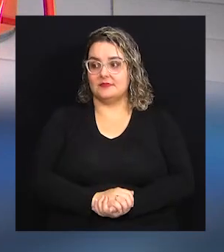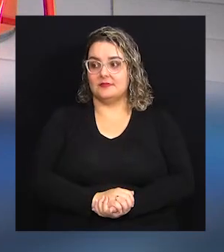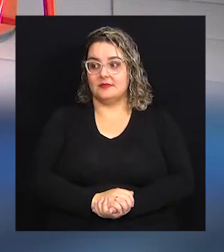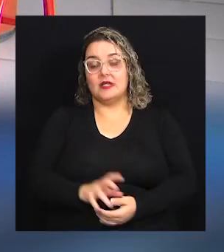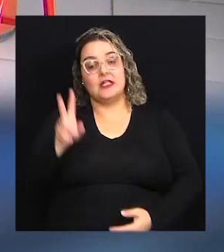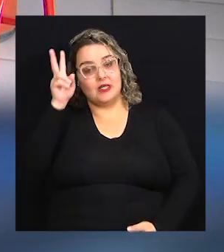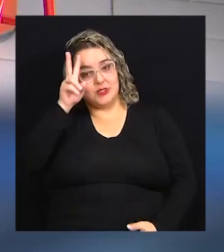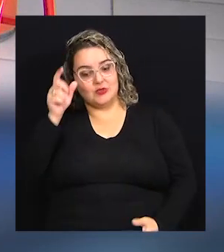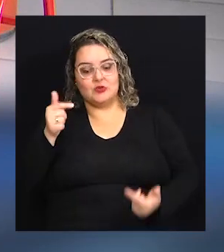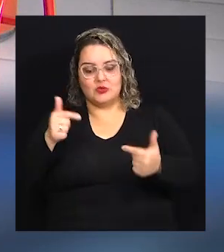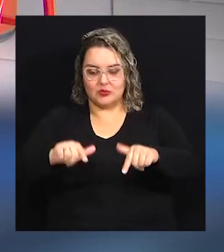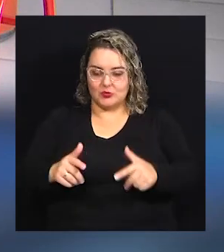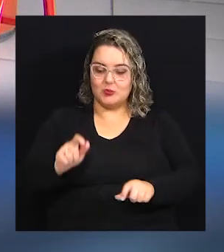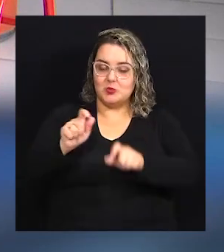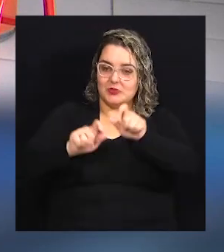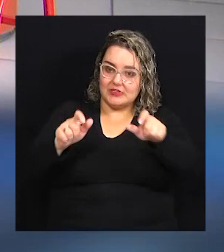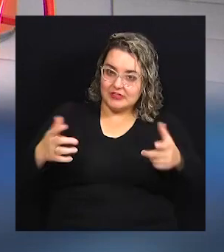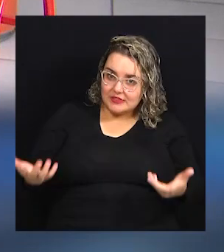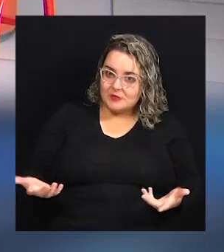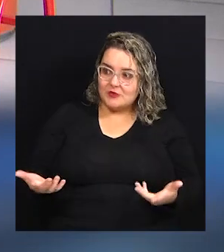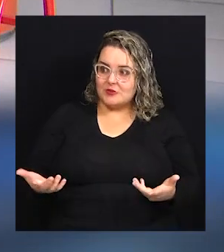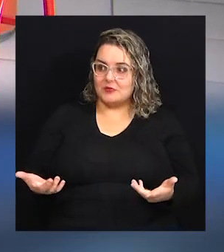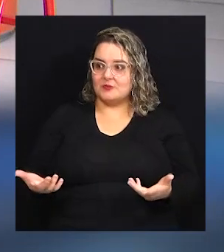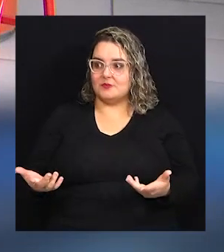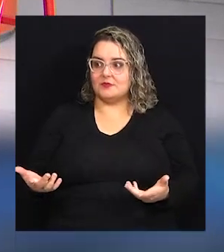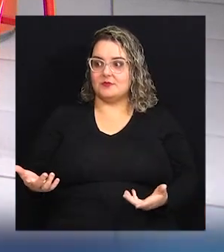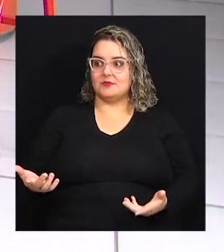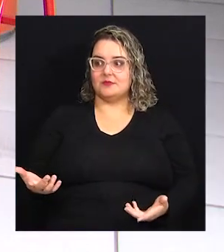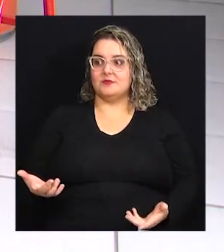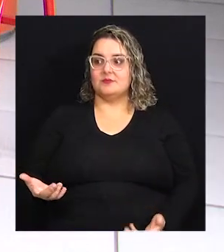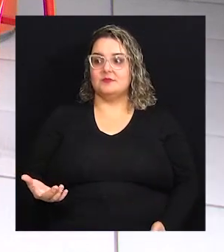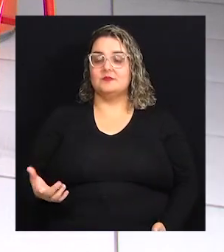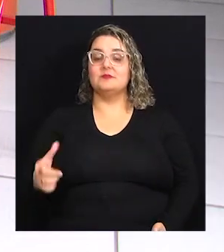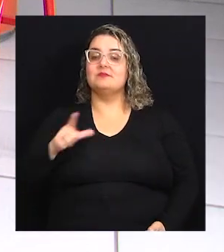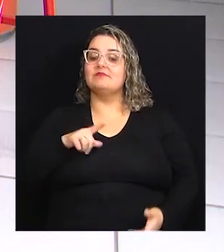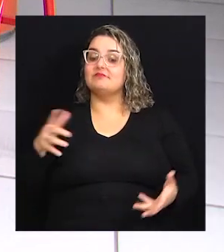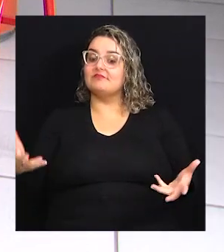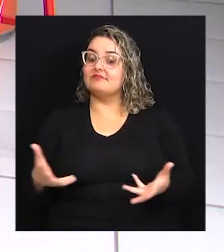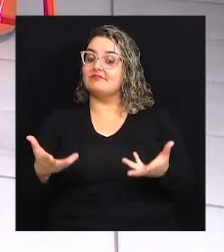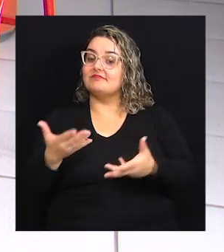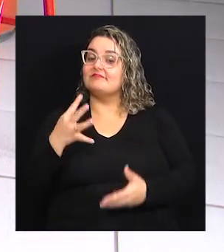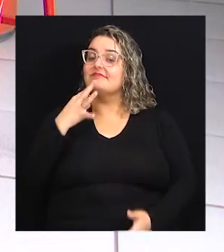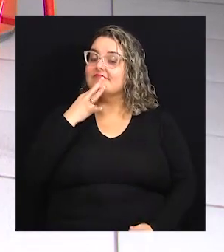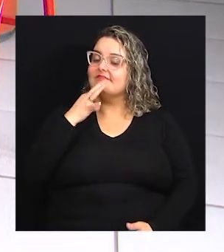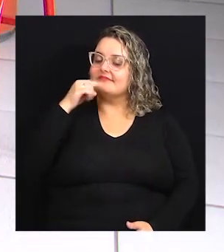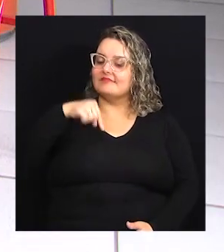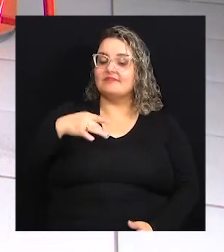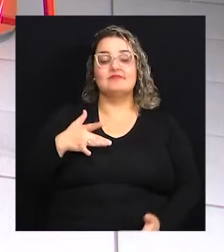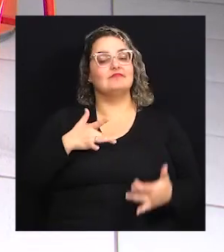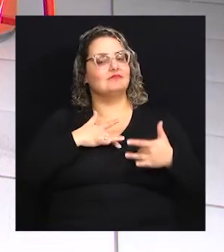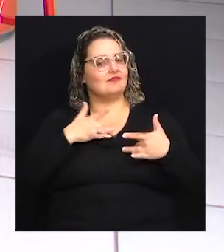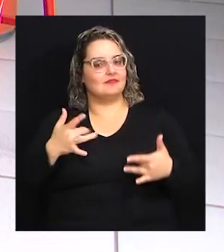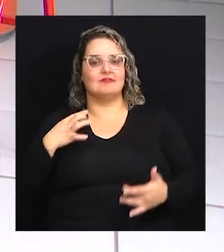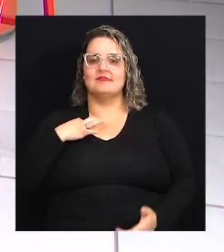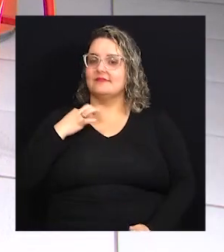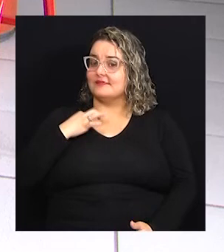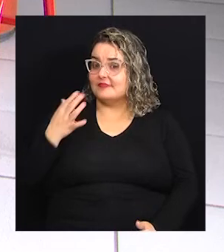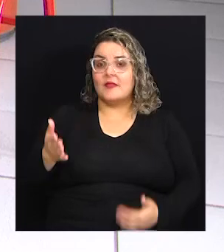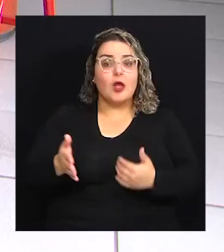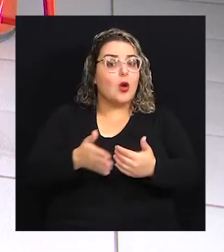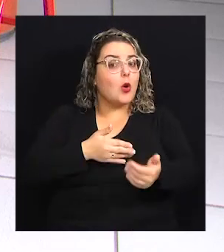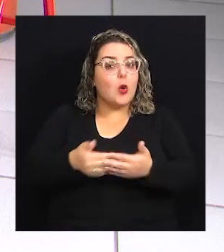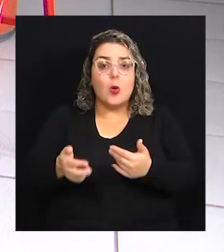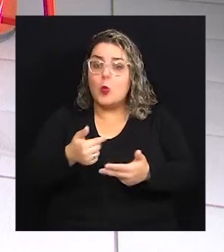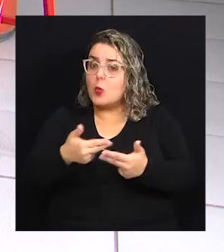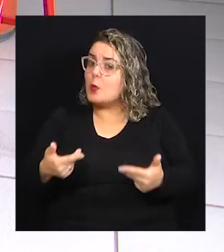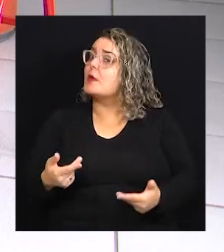espero que a história do local, as pessoas tenham instigado você a conhecer, a doar,